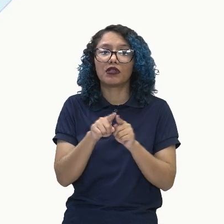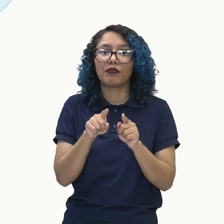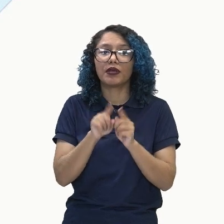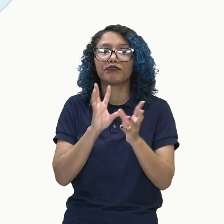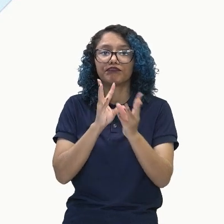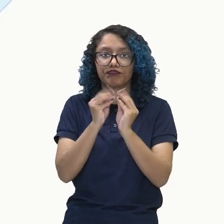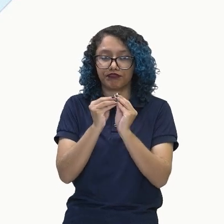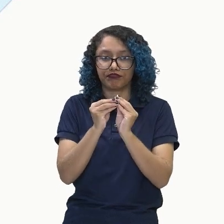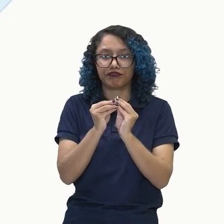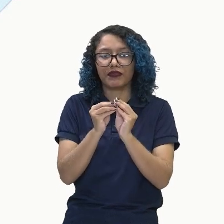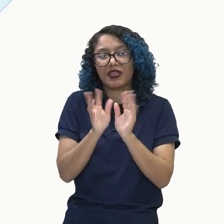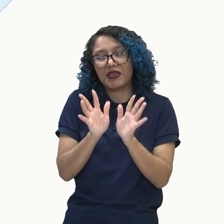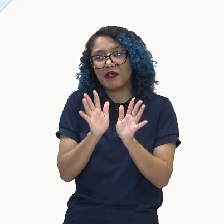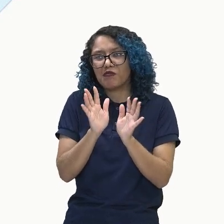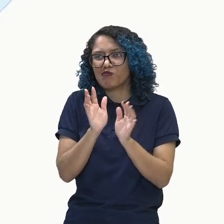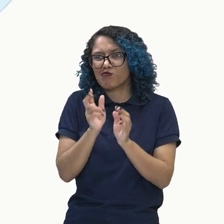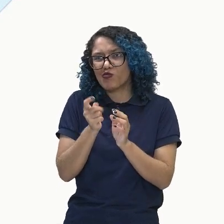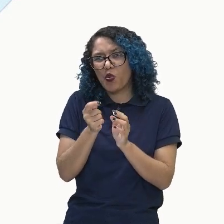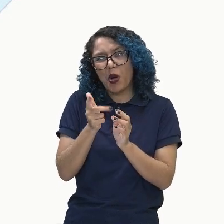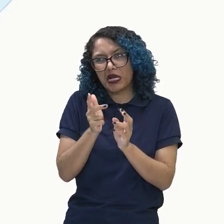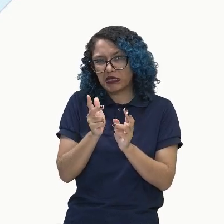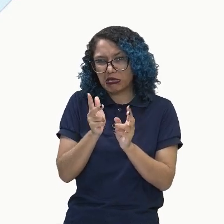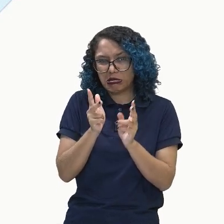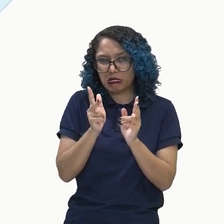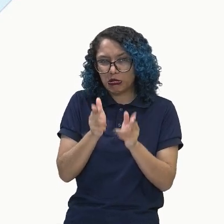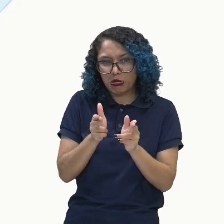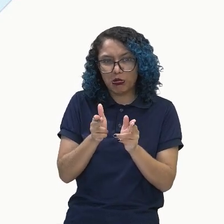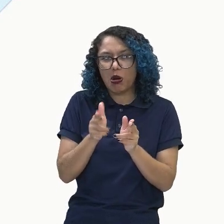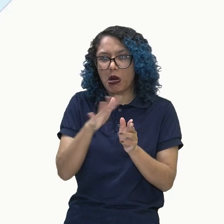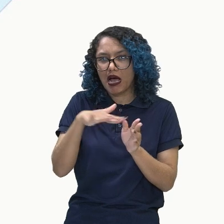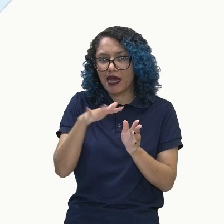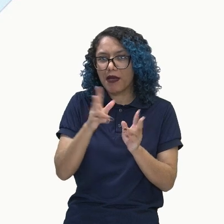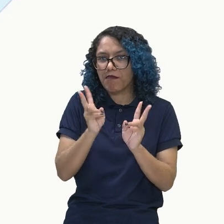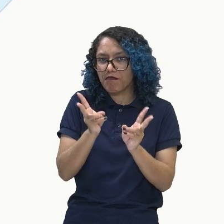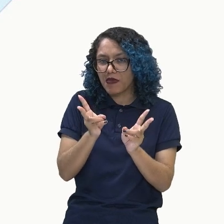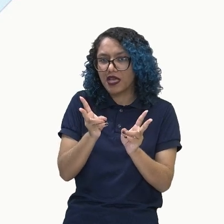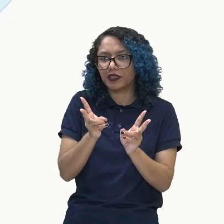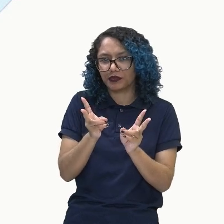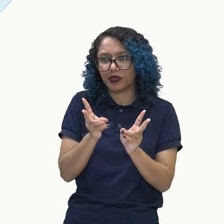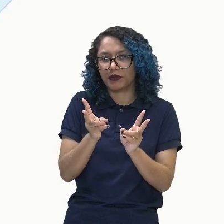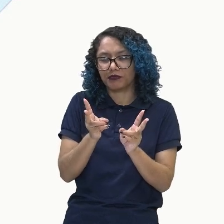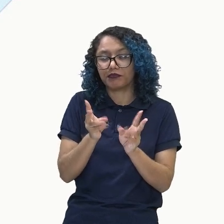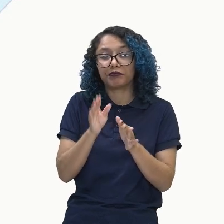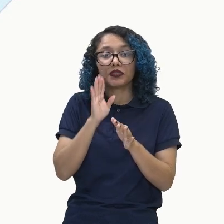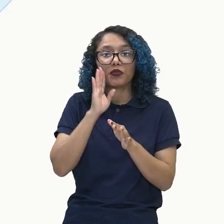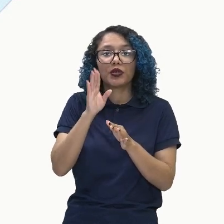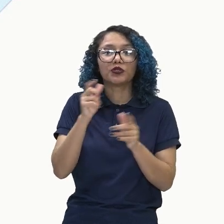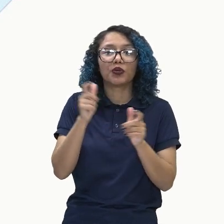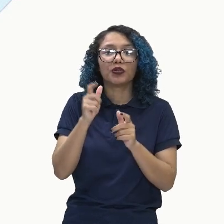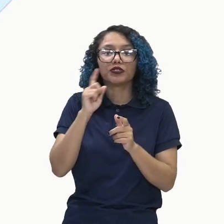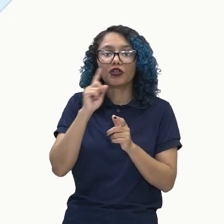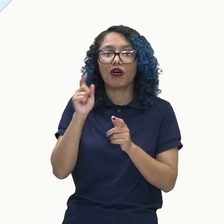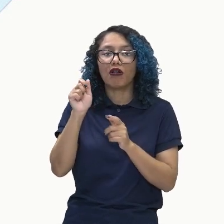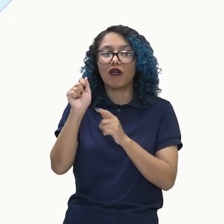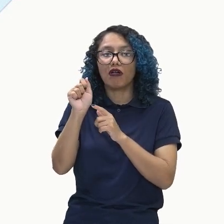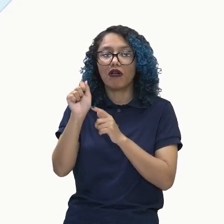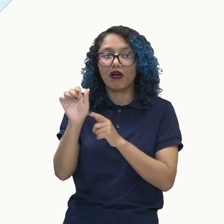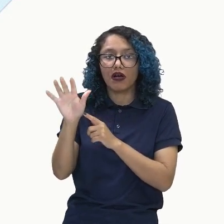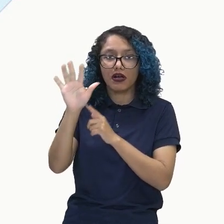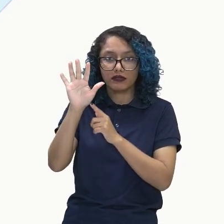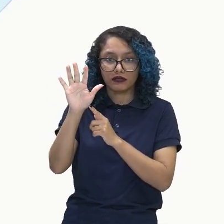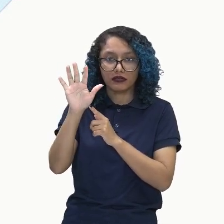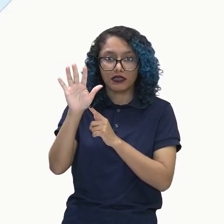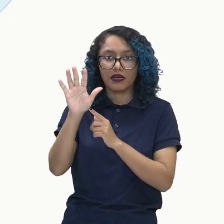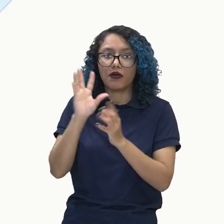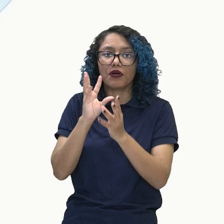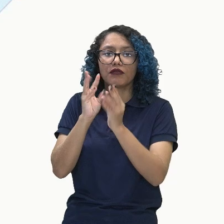que é praticamente aí a mesma área, né? Principalmente aqui na Ásia, gente, os